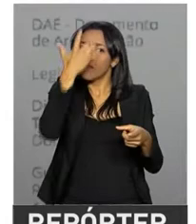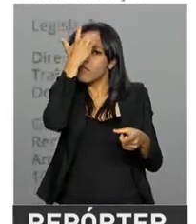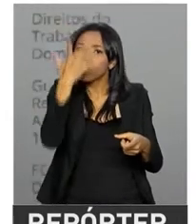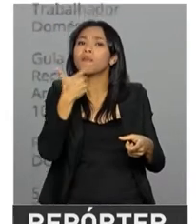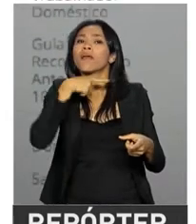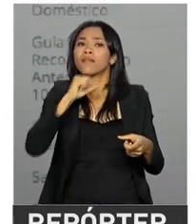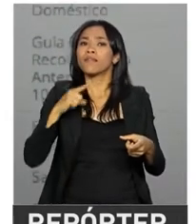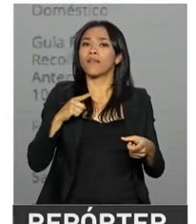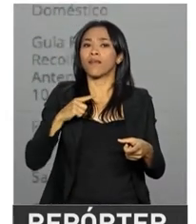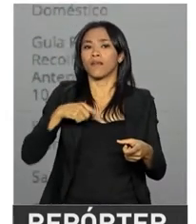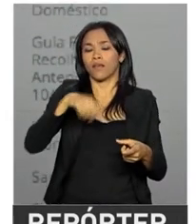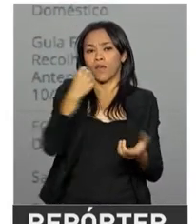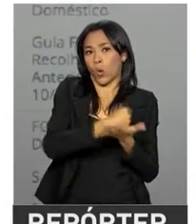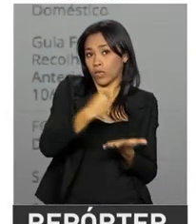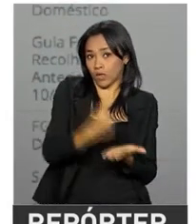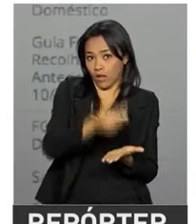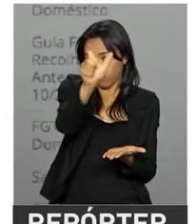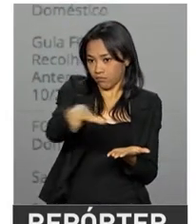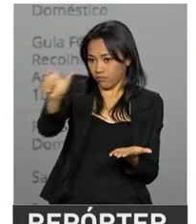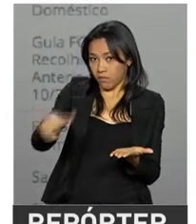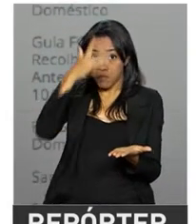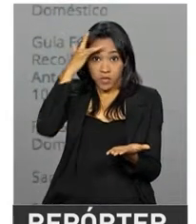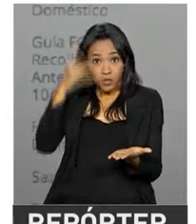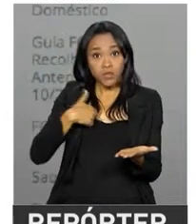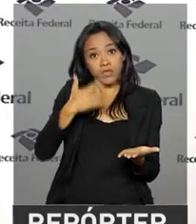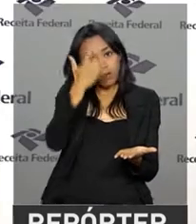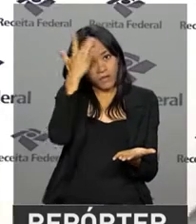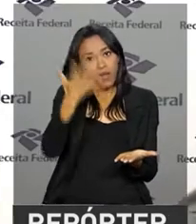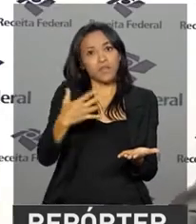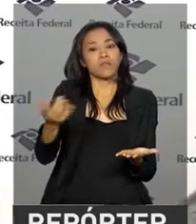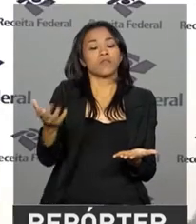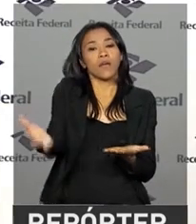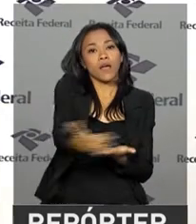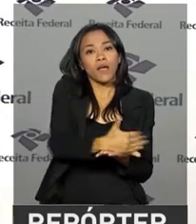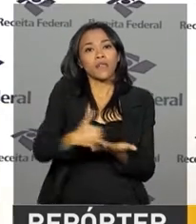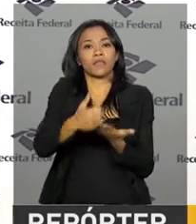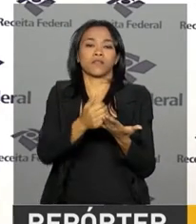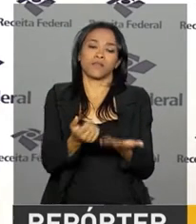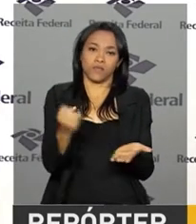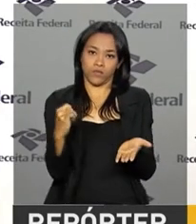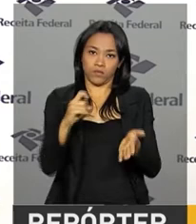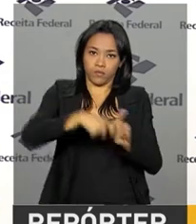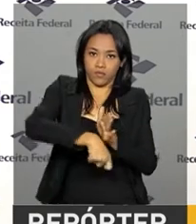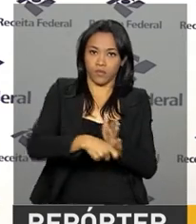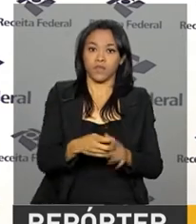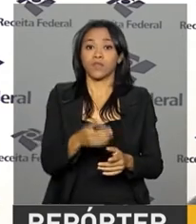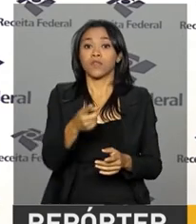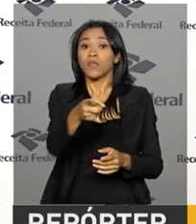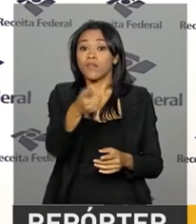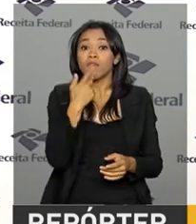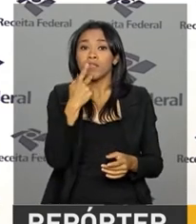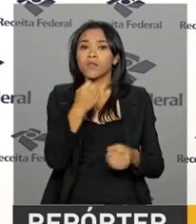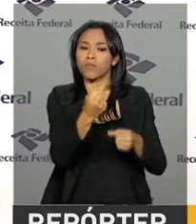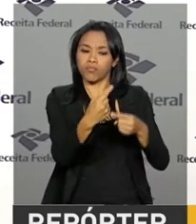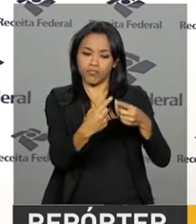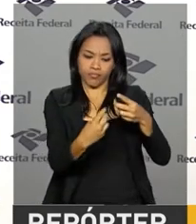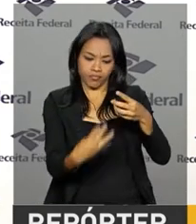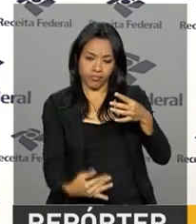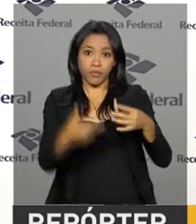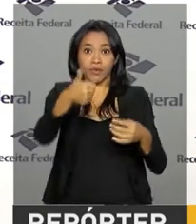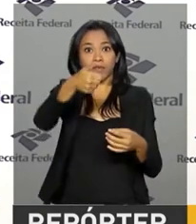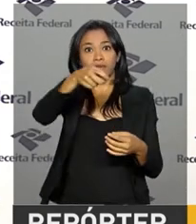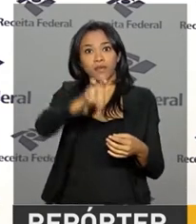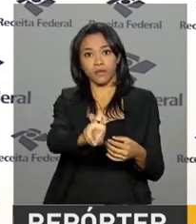quem tem funcionário e agilizar o pagamento de tributos até 15 obrigações periódicas fosse empresário